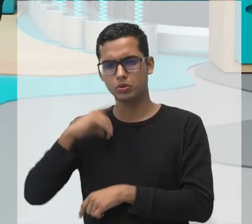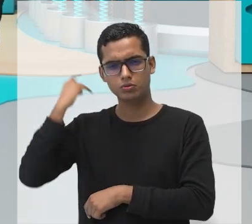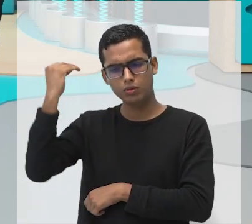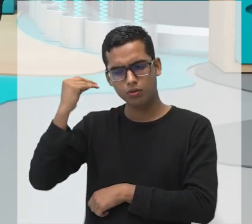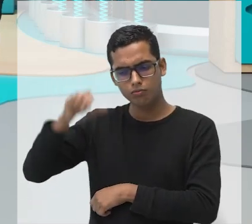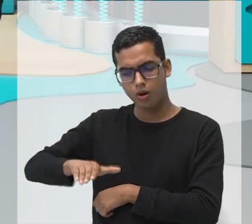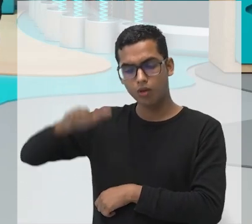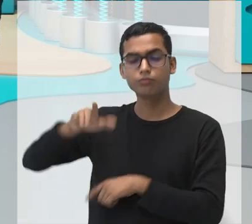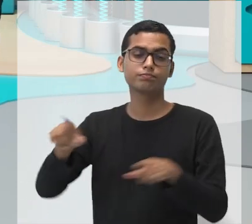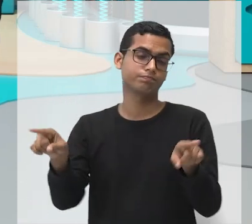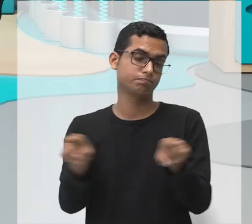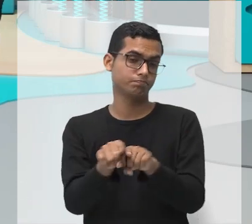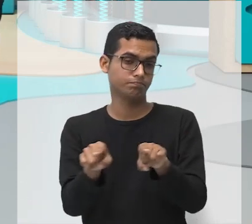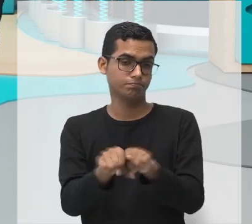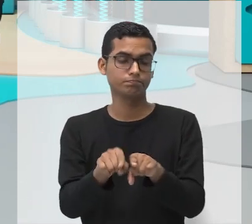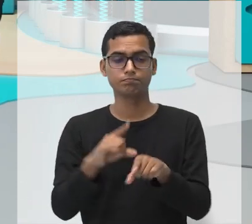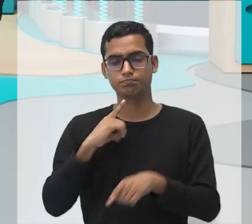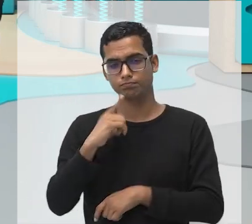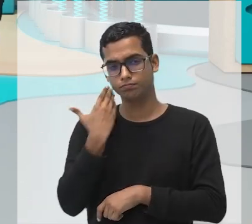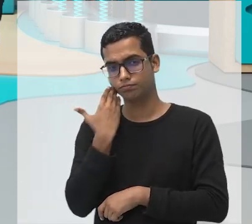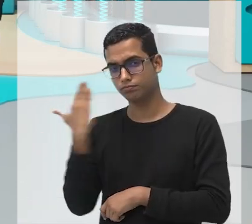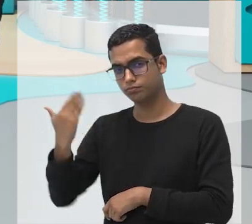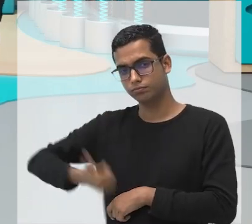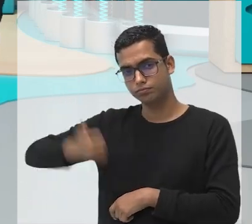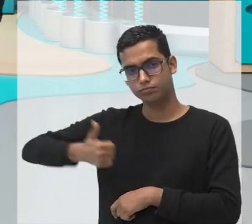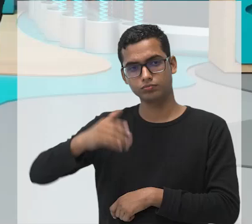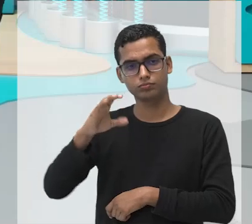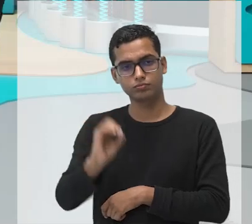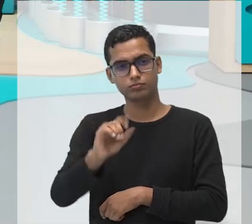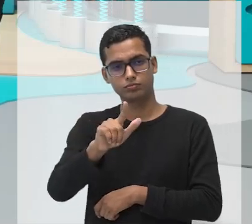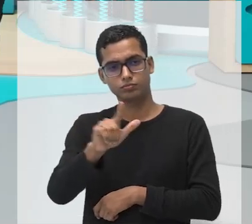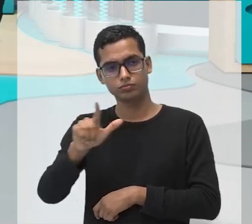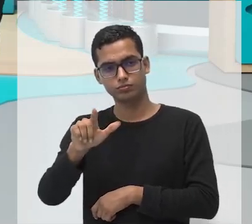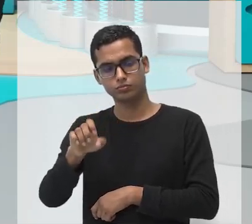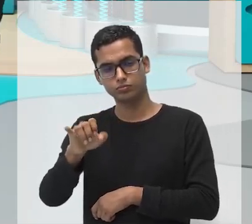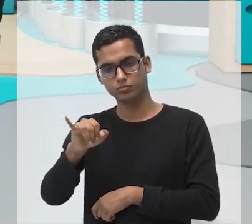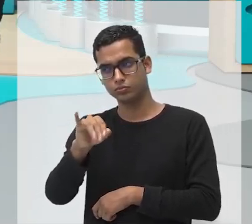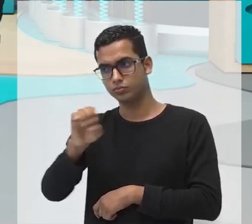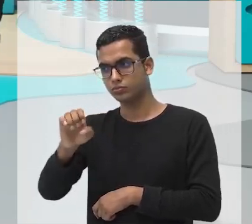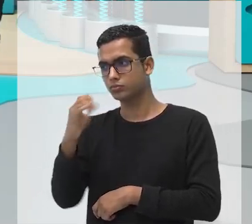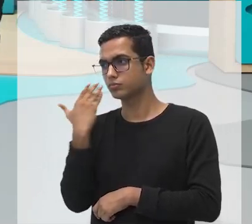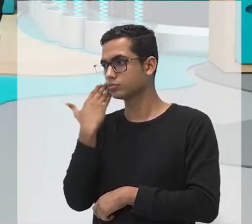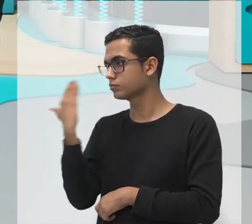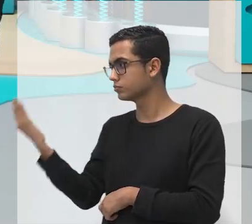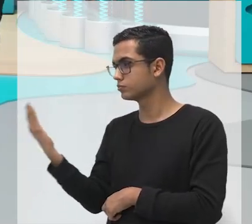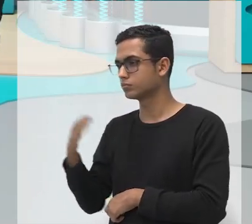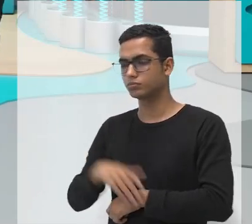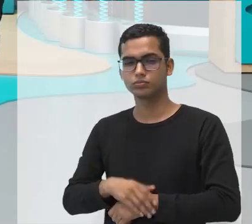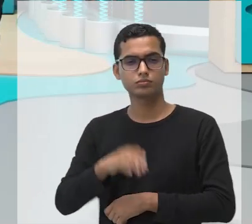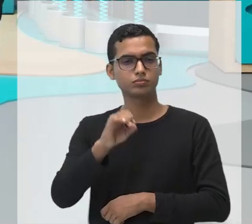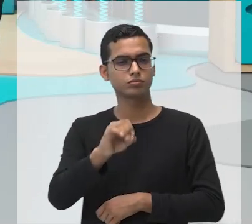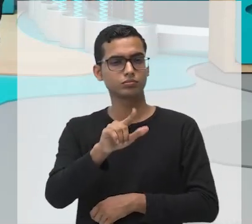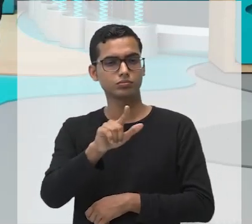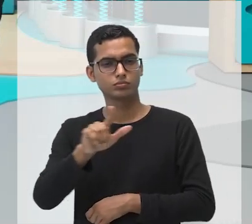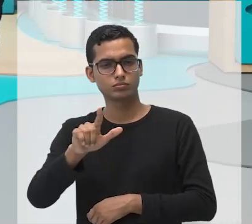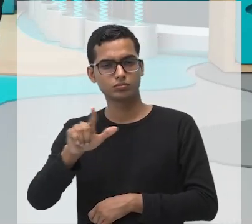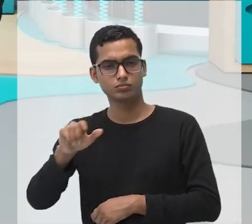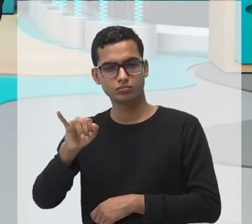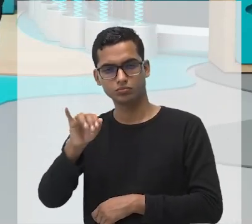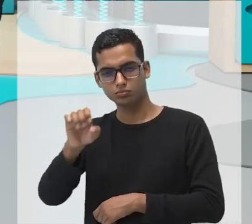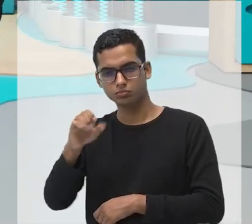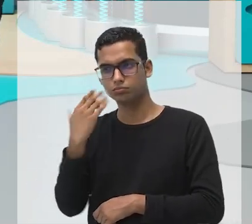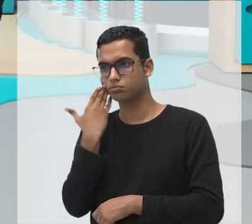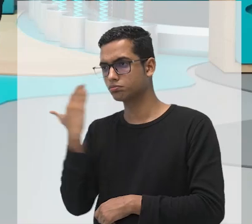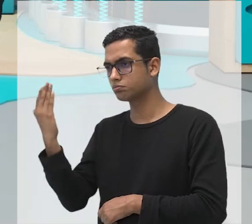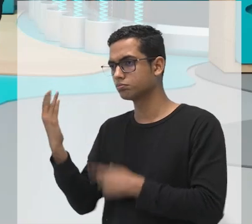avançados. E a primeira manobra que eu venho trazendo para vocês, observem, é o ollie. Observem aí como é que ele